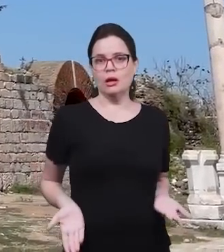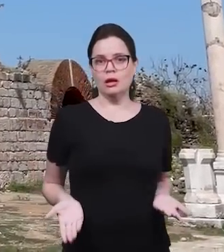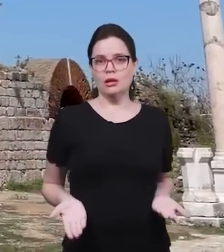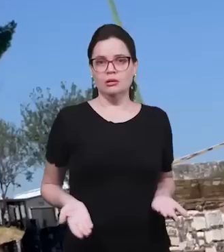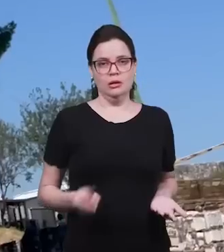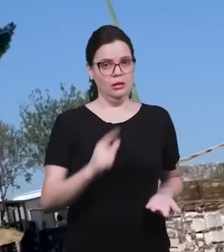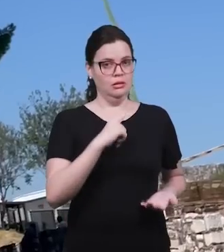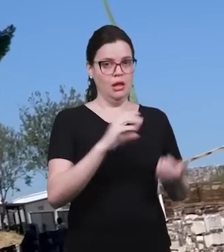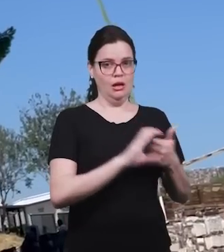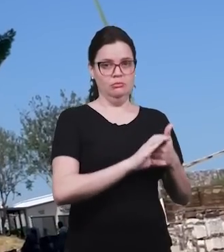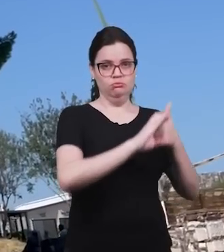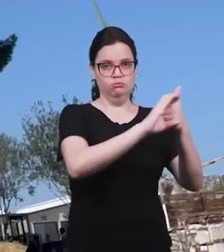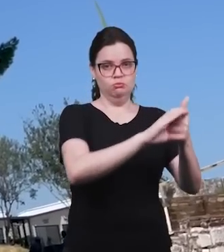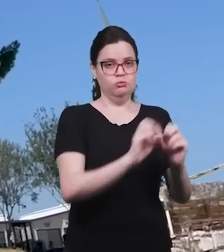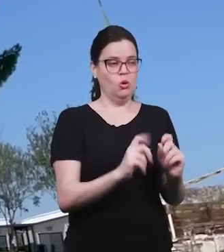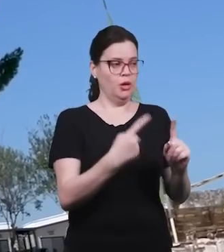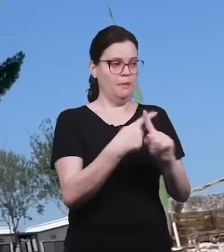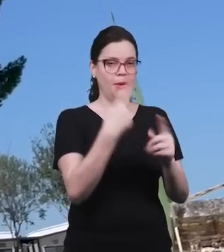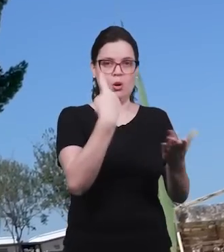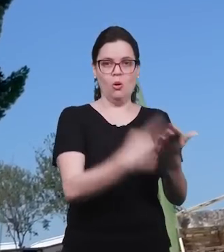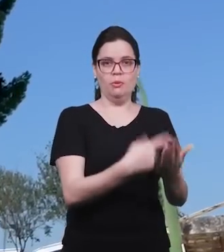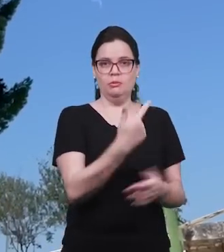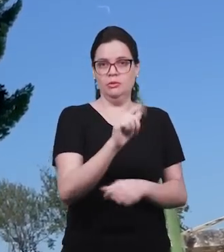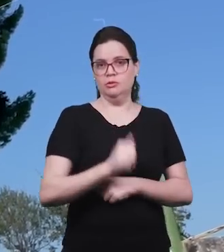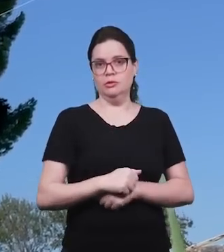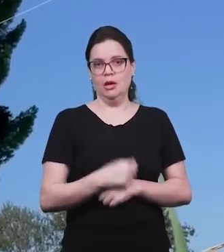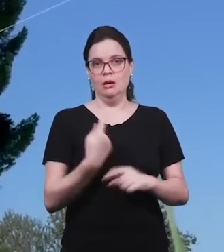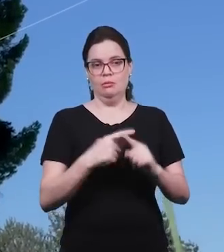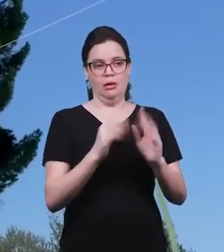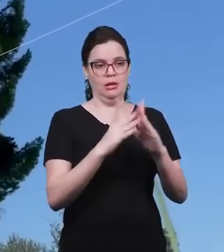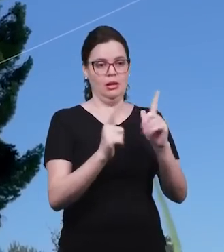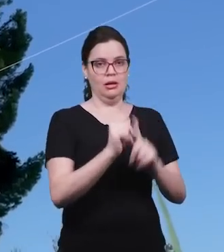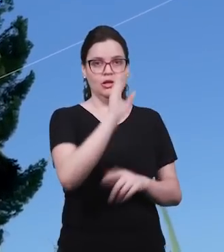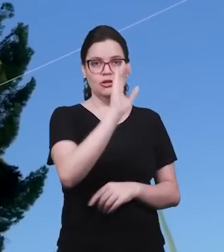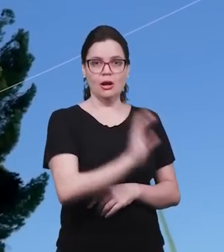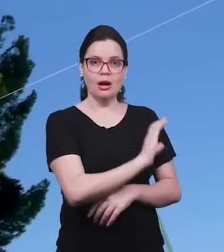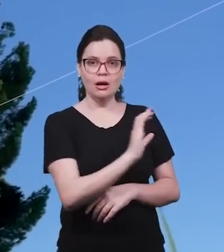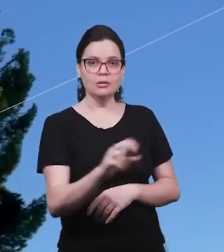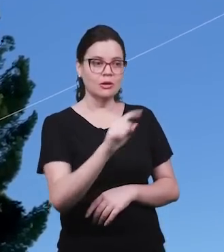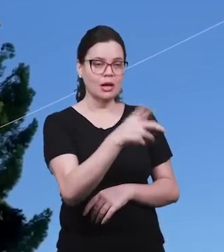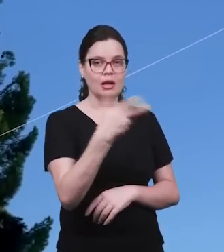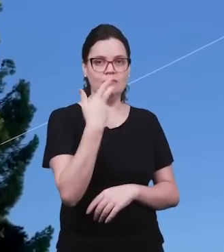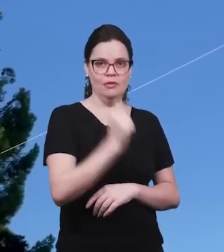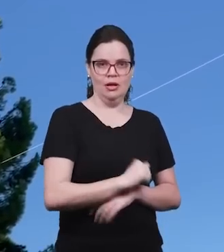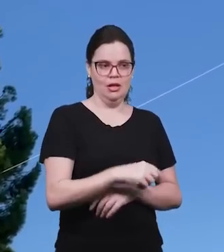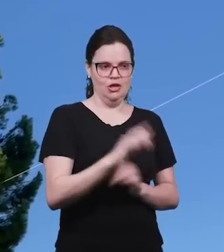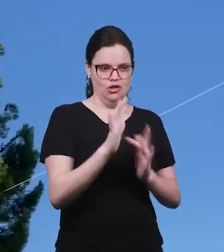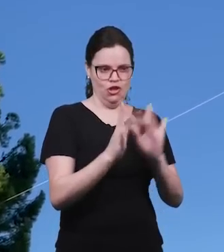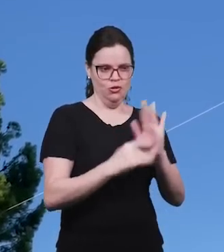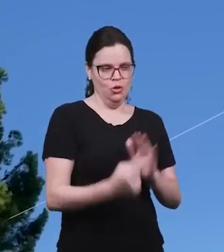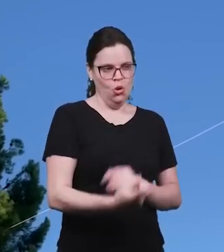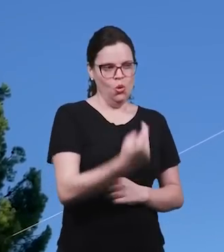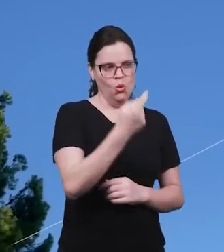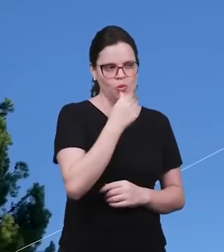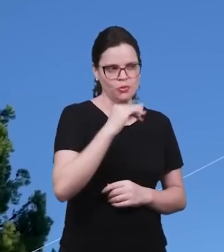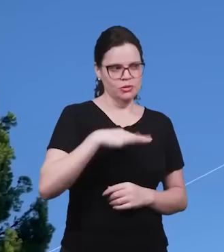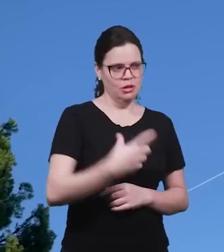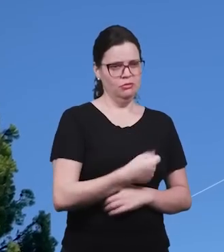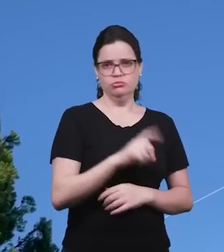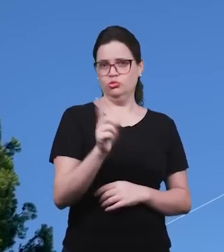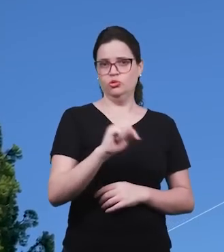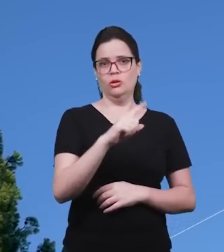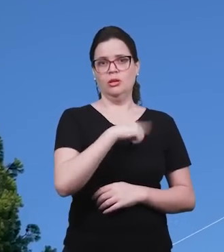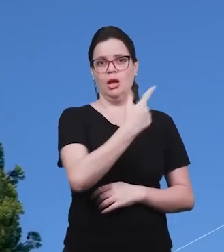é? Cristianismo, Jesus não é o Salvador, pode ter 10 mil Salvador no lugar dele, ele não é o nosso mediador, tem